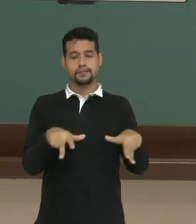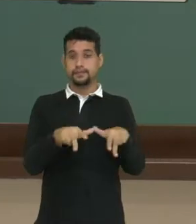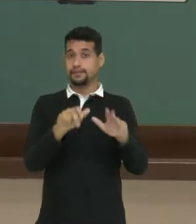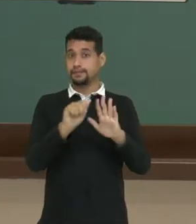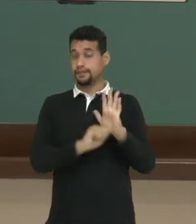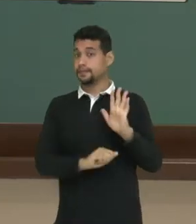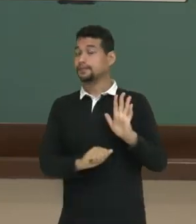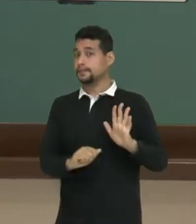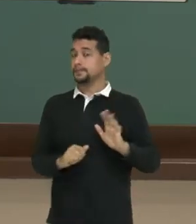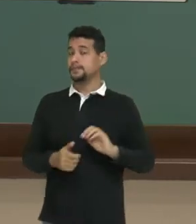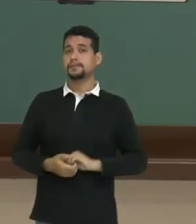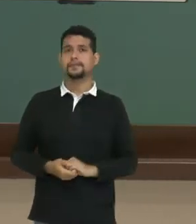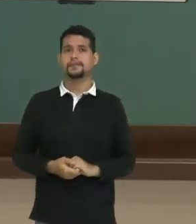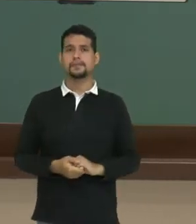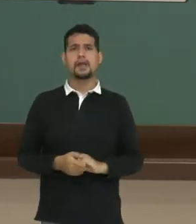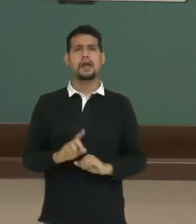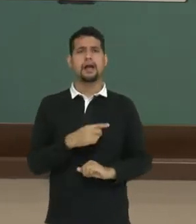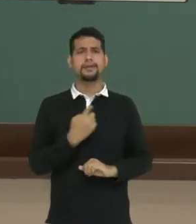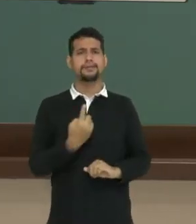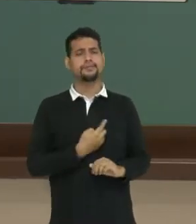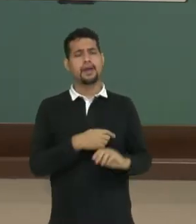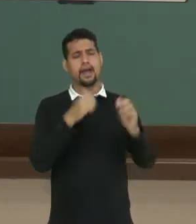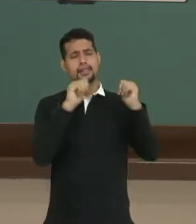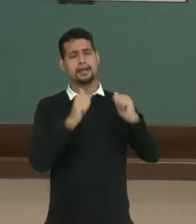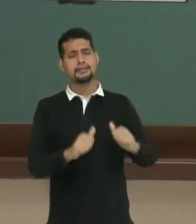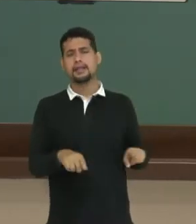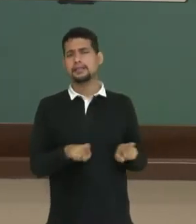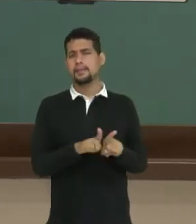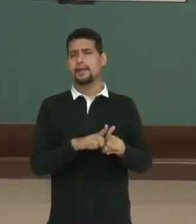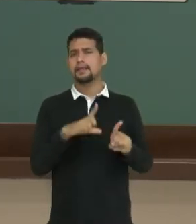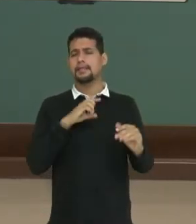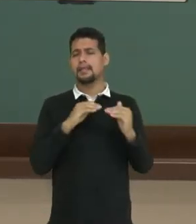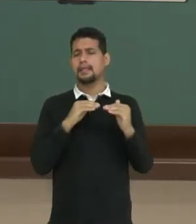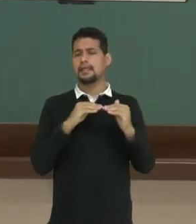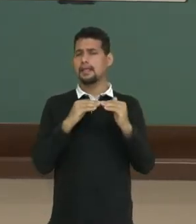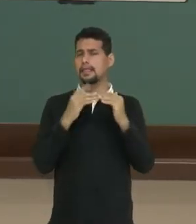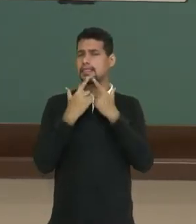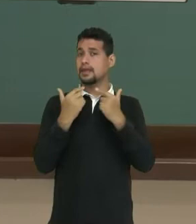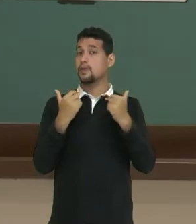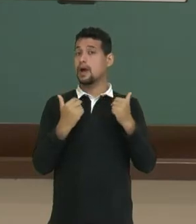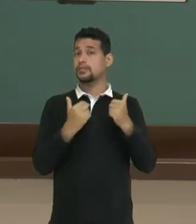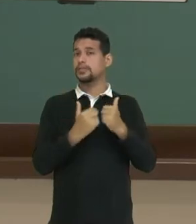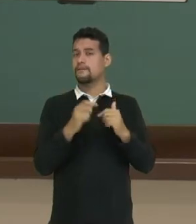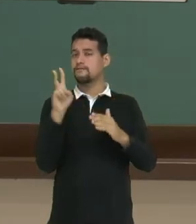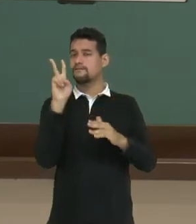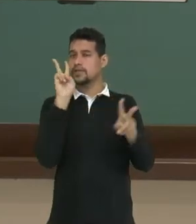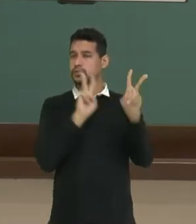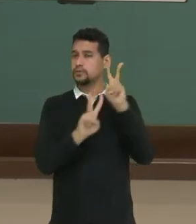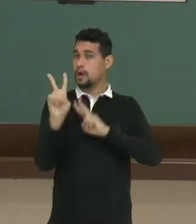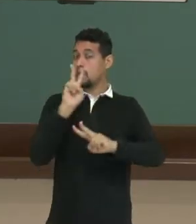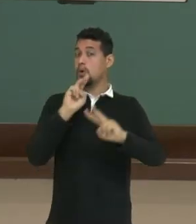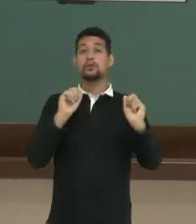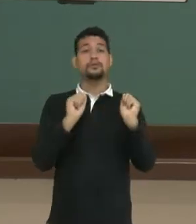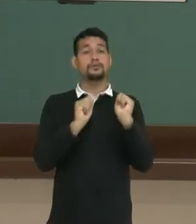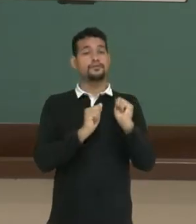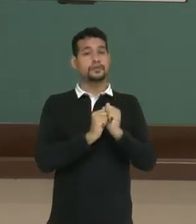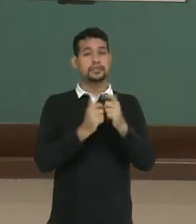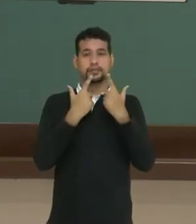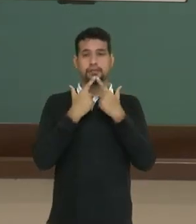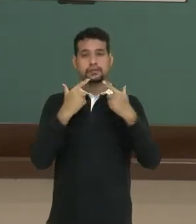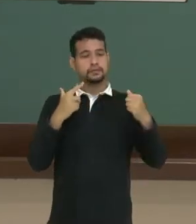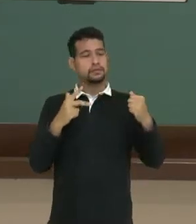textuais também? E a gente vai ver que eles aliam ali a linguagem não verbal à linguagem visual para compor um efeito de